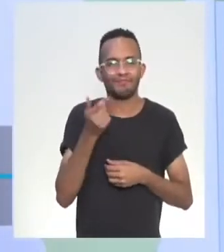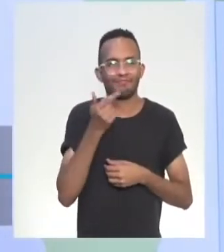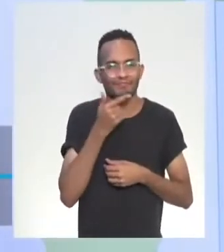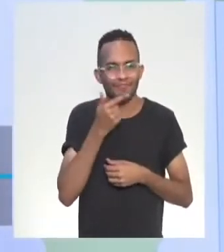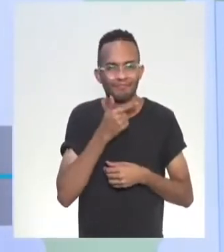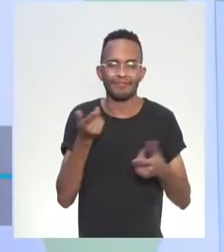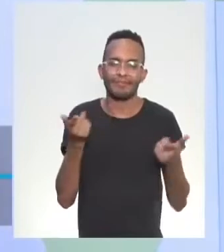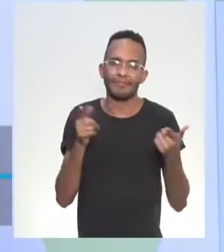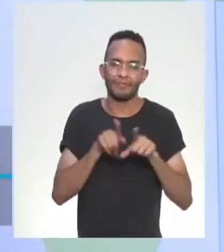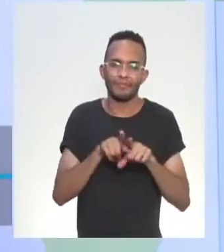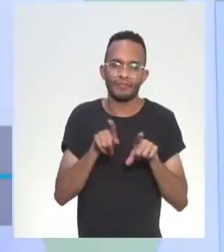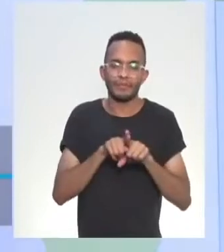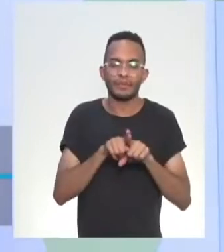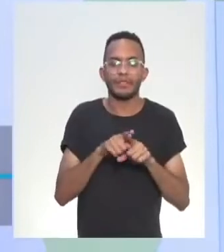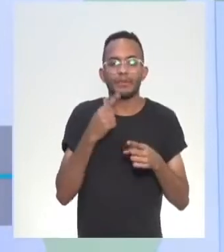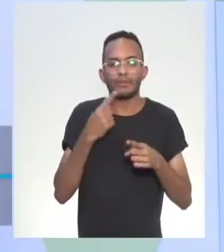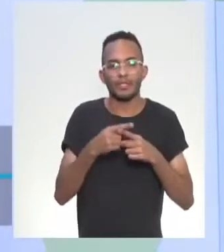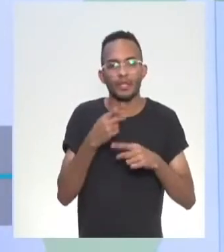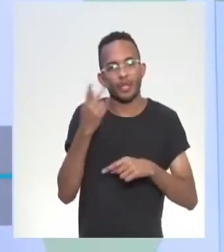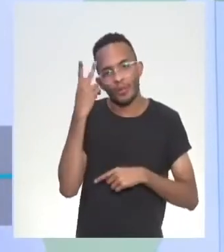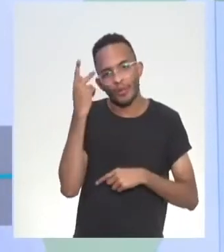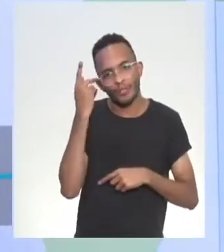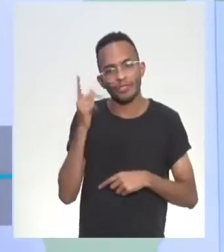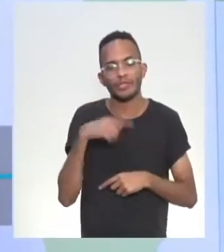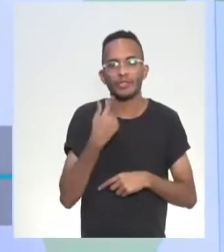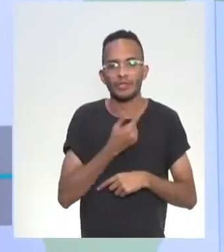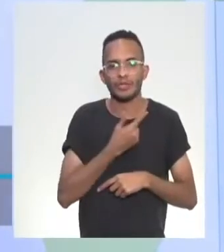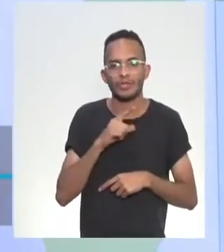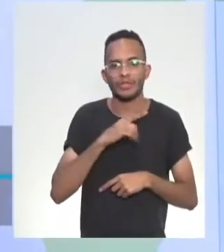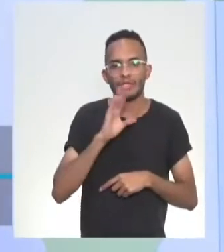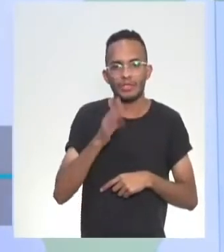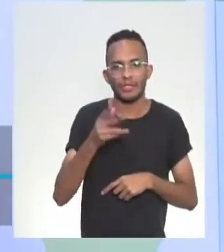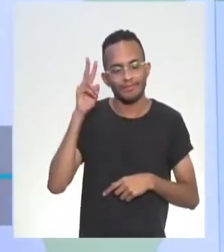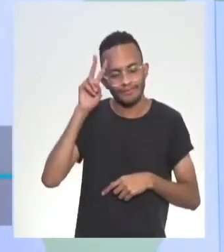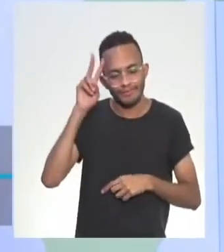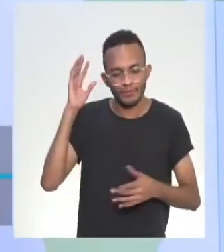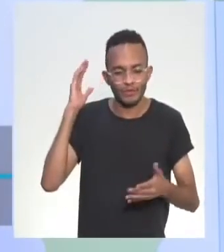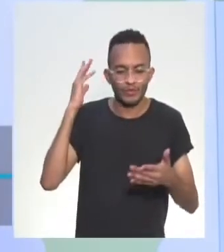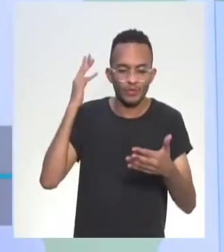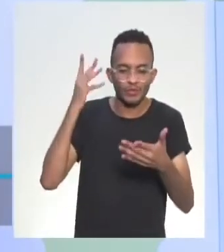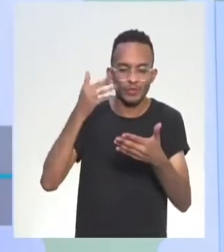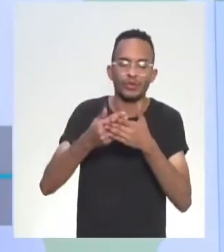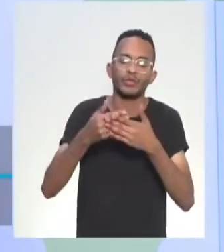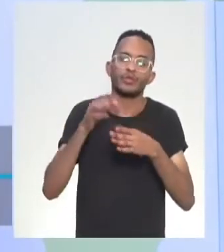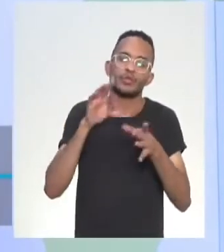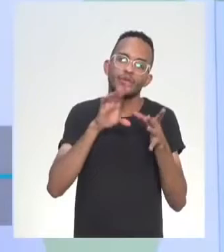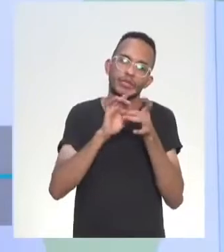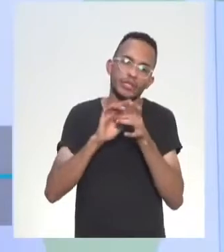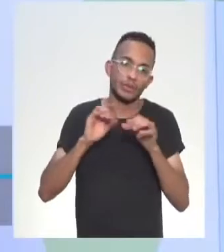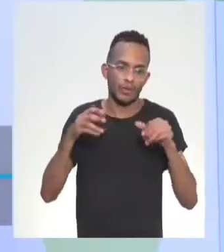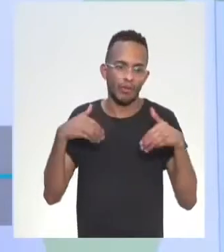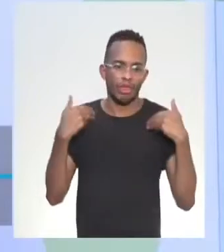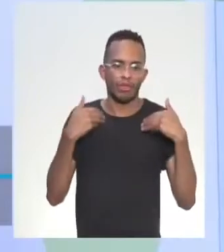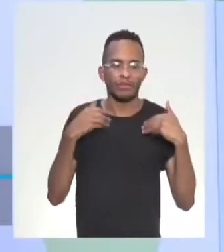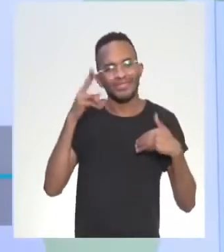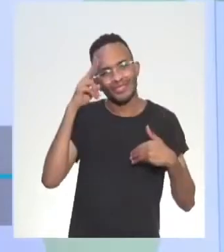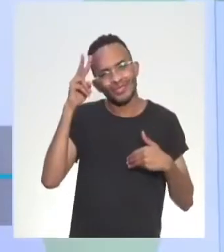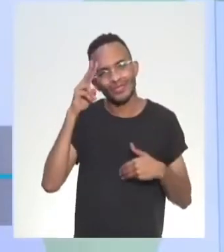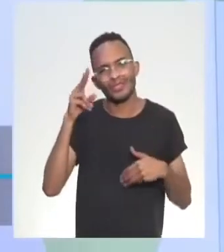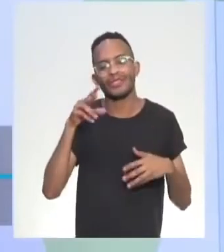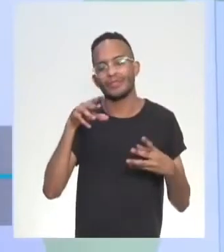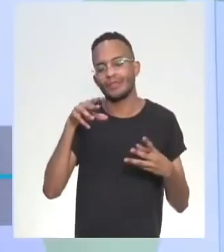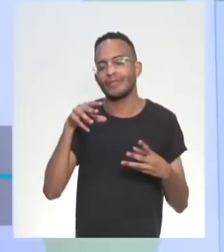através da ironia. Porque, normalmente, a gente tem, isso já é histórico do nosso contexto, ficarmos assustados com histórias de